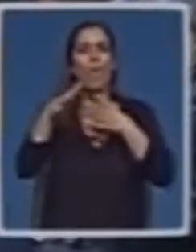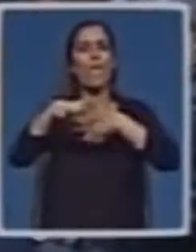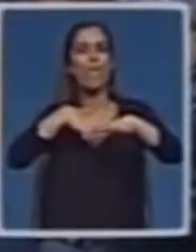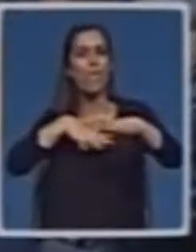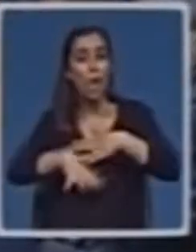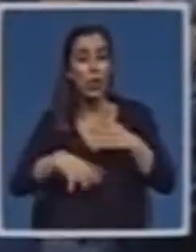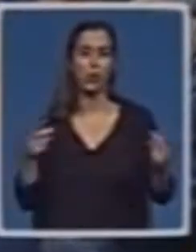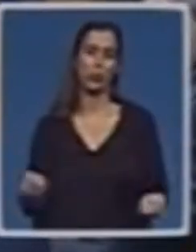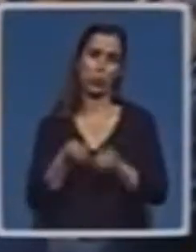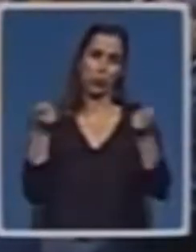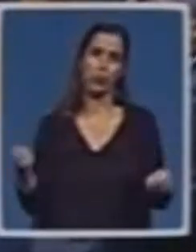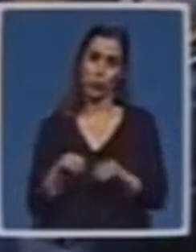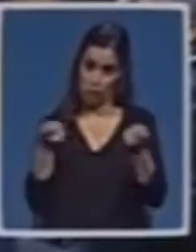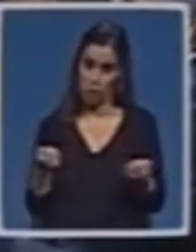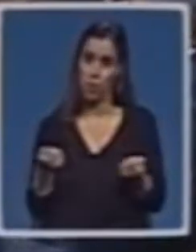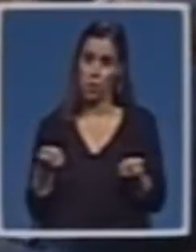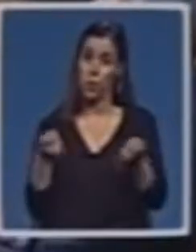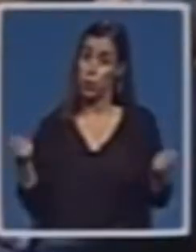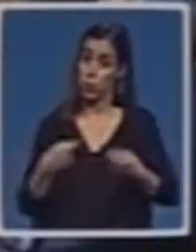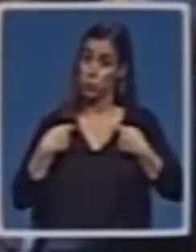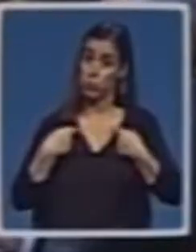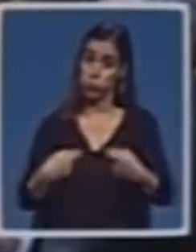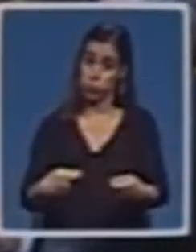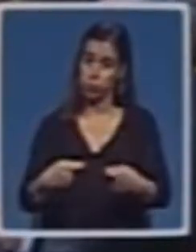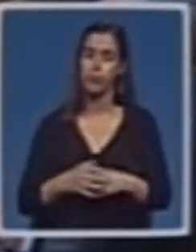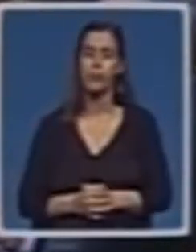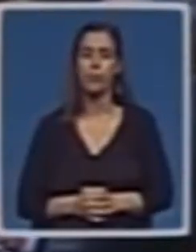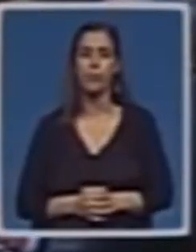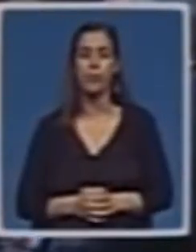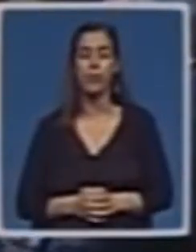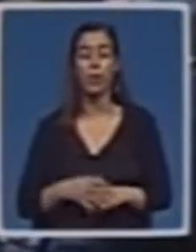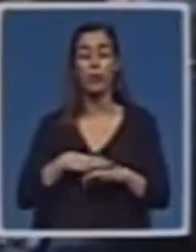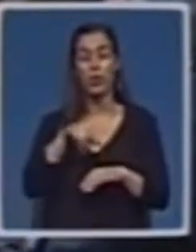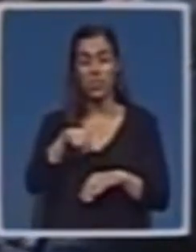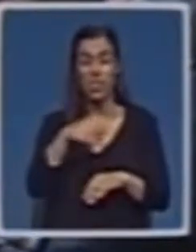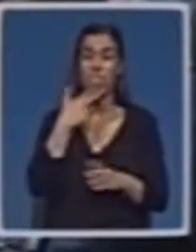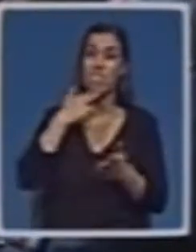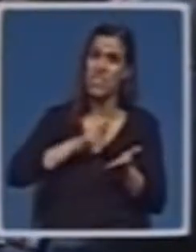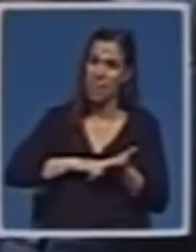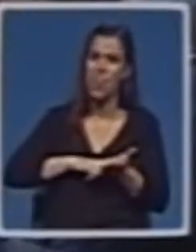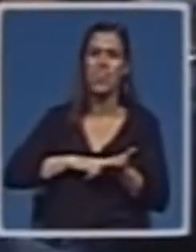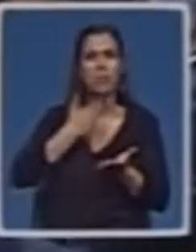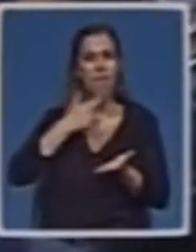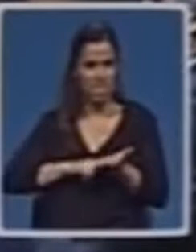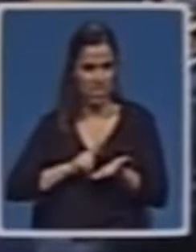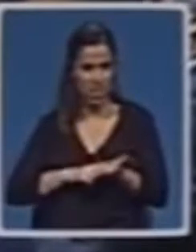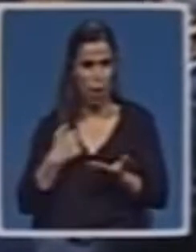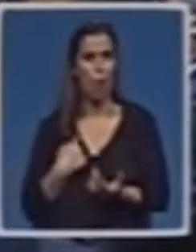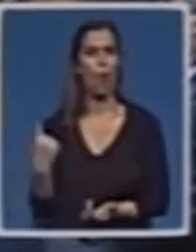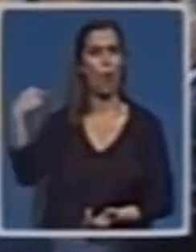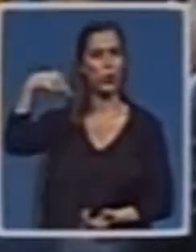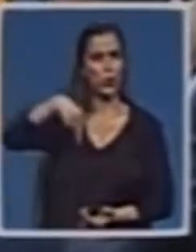fazemos esta promoção, que aliás tem muito baixo custo. E é neste contexto, se é verdade e é, que venho hoje aqui